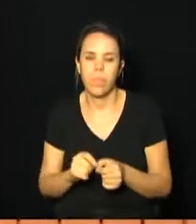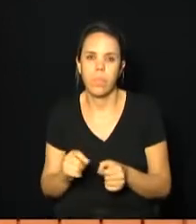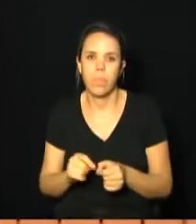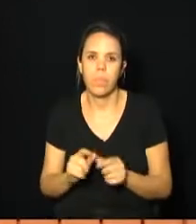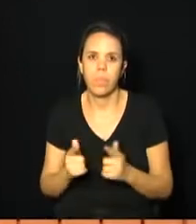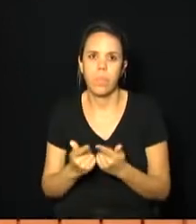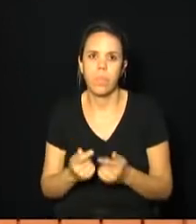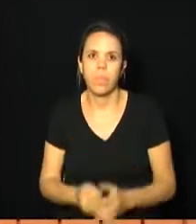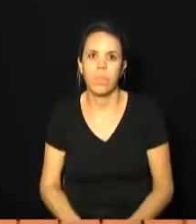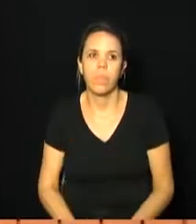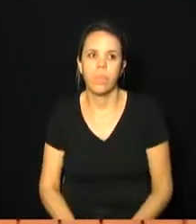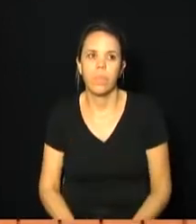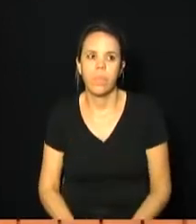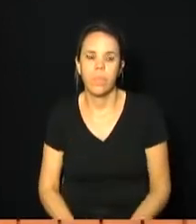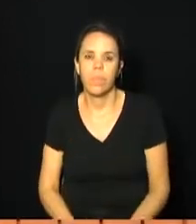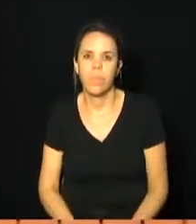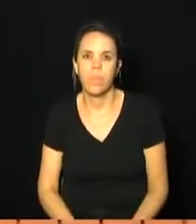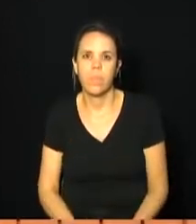nossa gestão, e